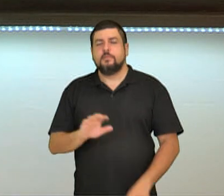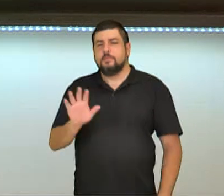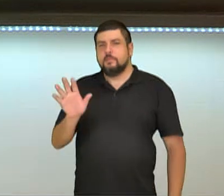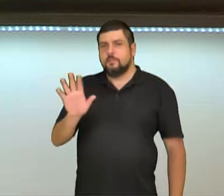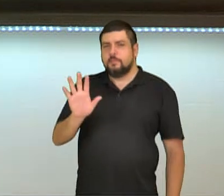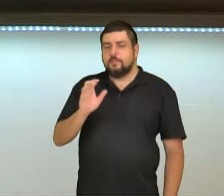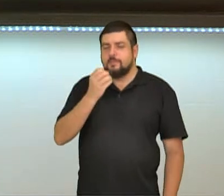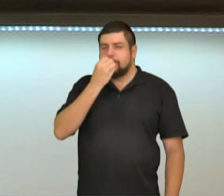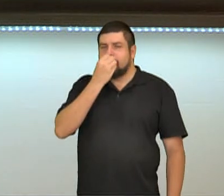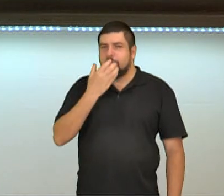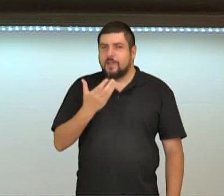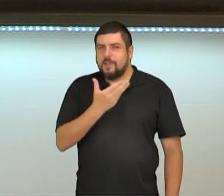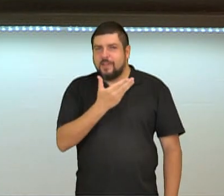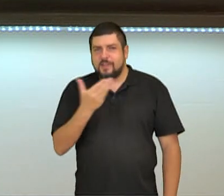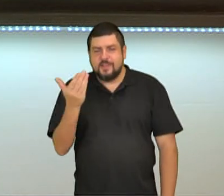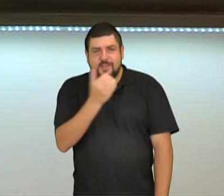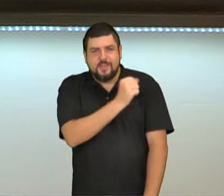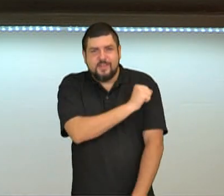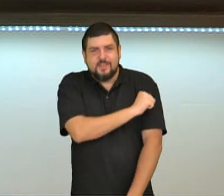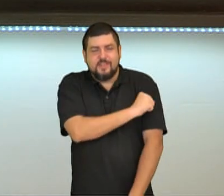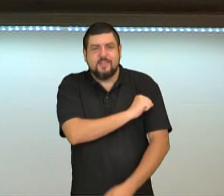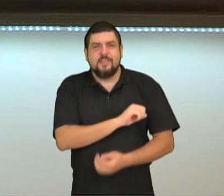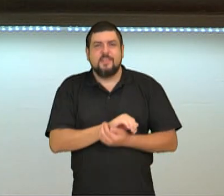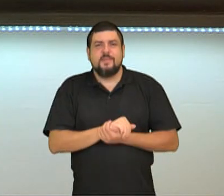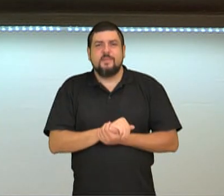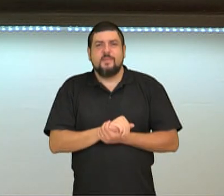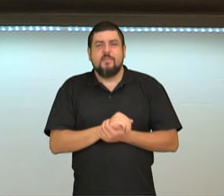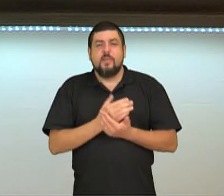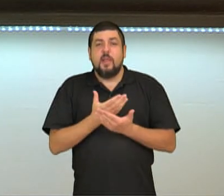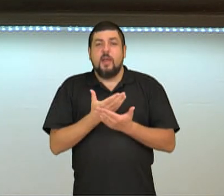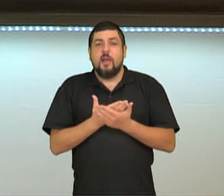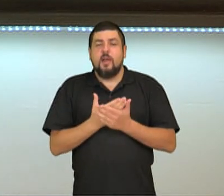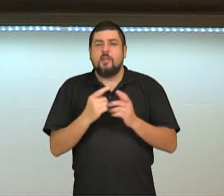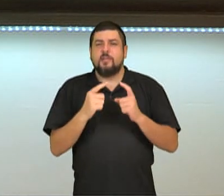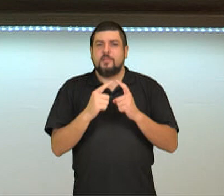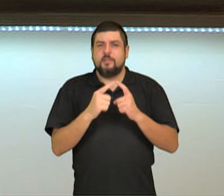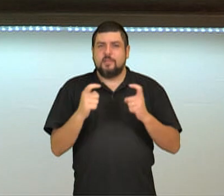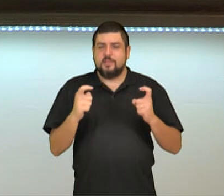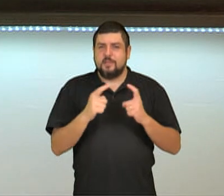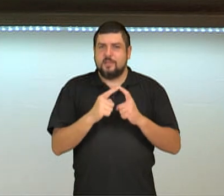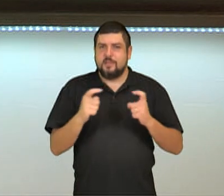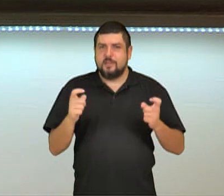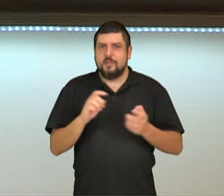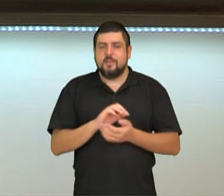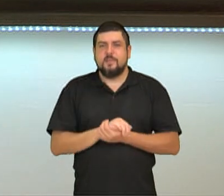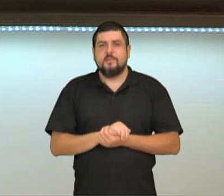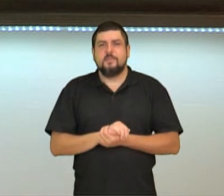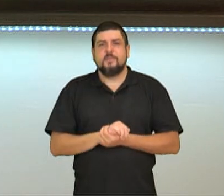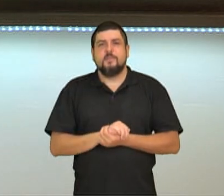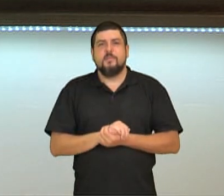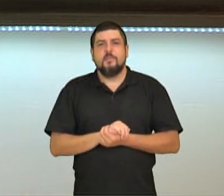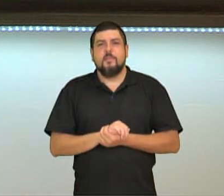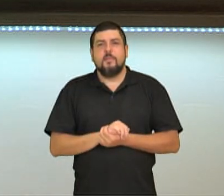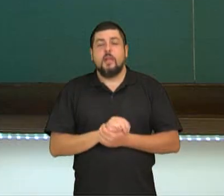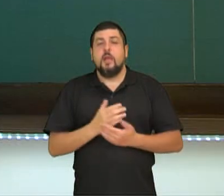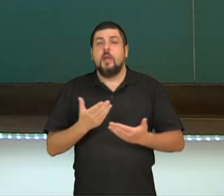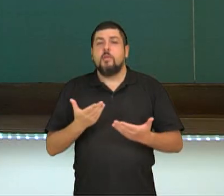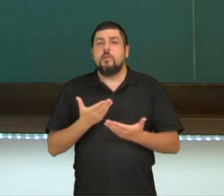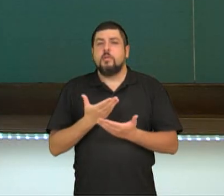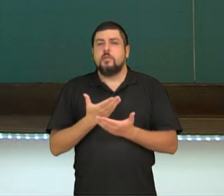Olá, estudantes do 8º ano, tudo bem? Aula de ciências começando e nesta aula nós faremos